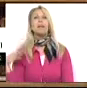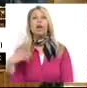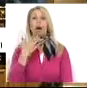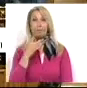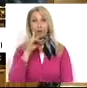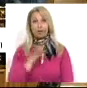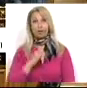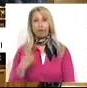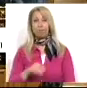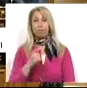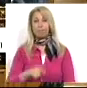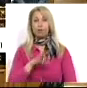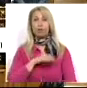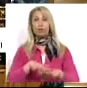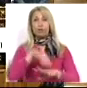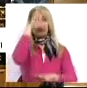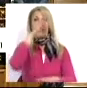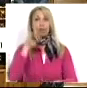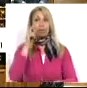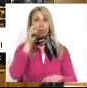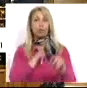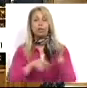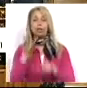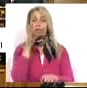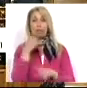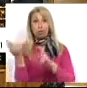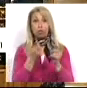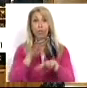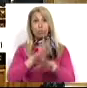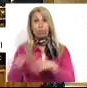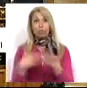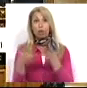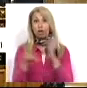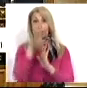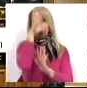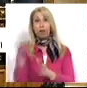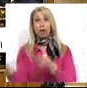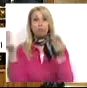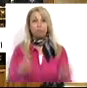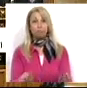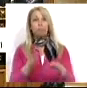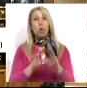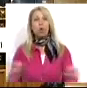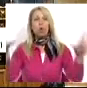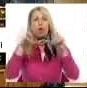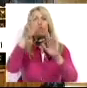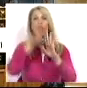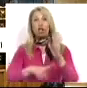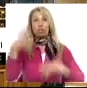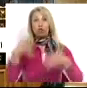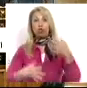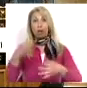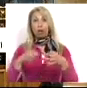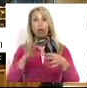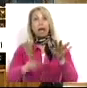Senhora Presidente, senhores membros do Governo, senhoras e senhores deputados. Na discussão sobre a proposta de lei que o Governo nos apresenta relativamente ao novo regime jurídico